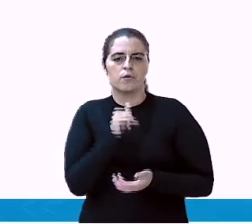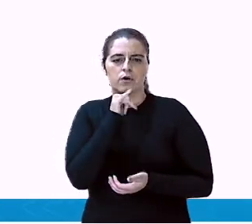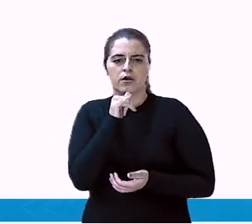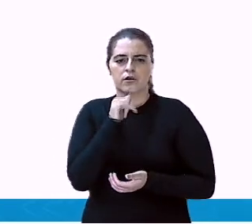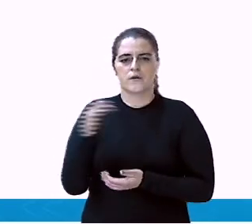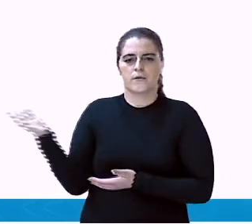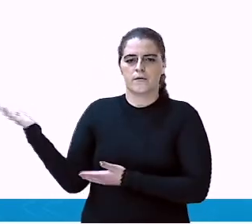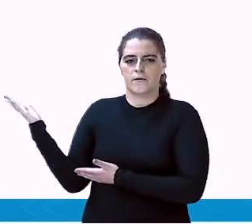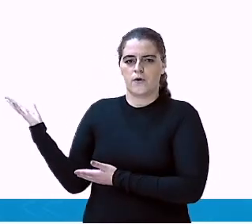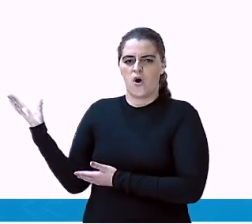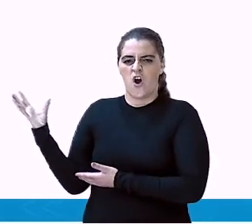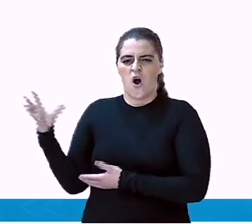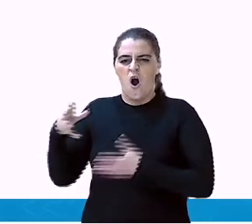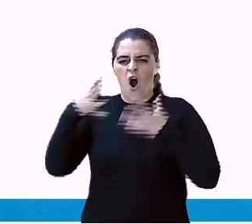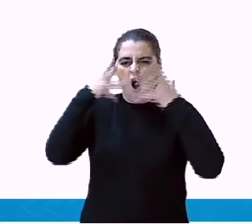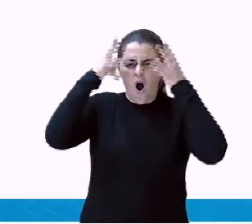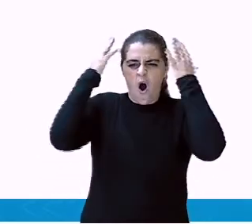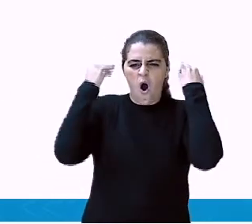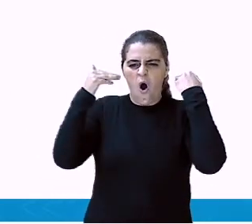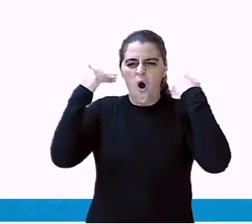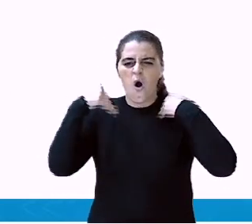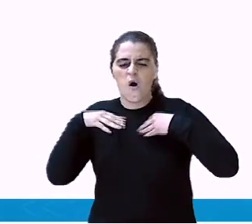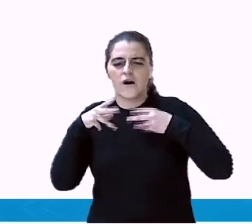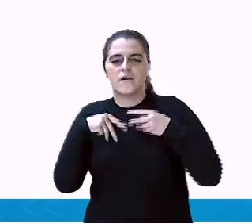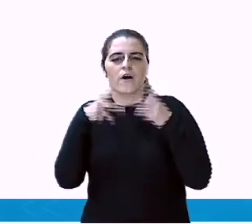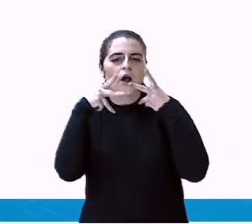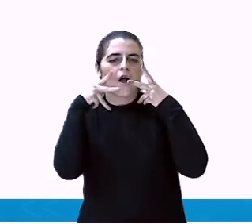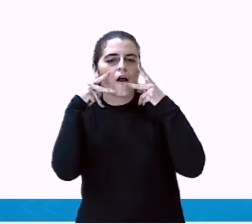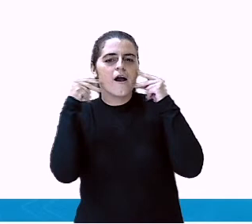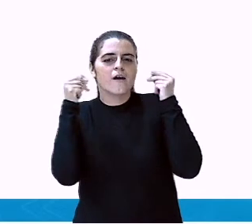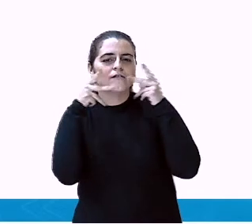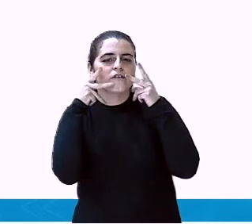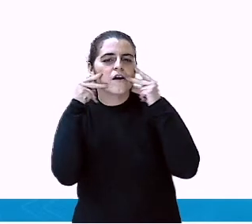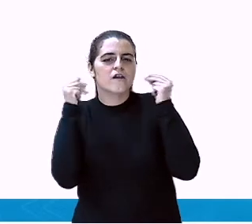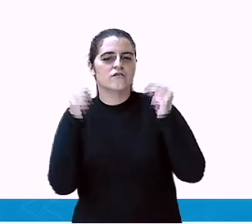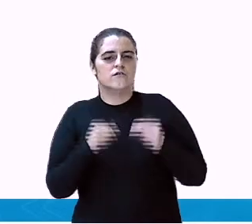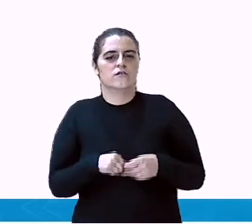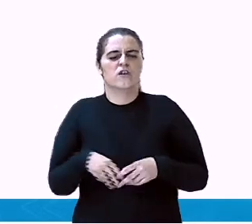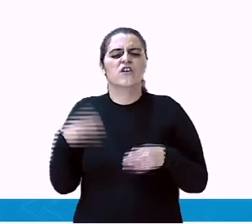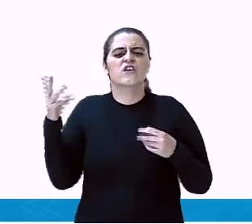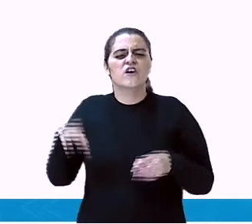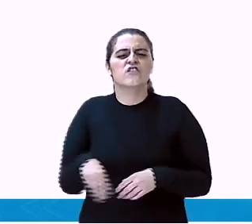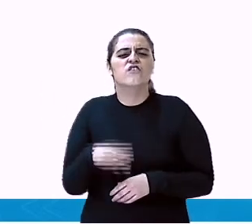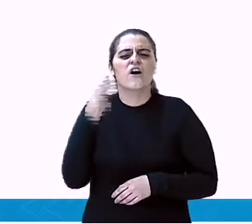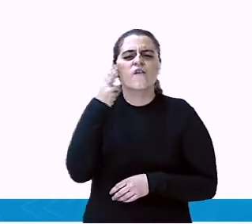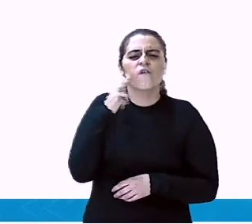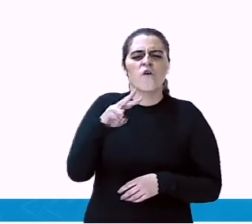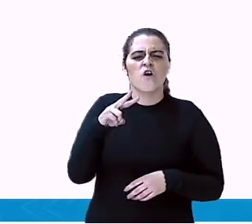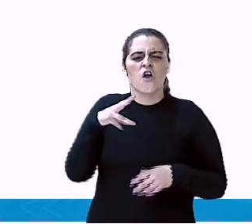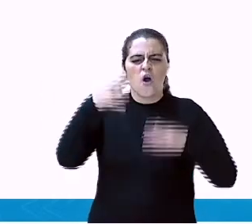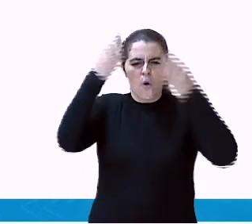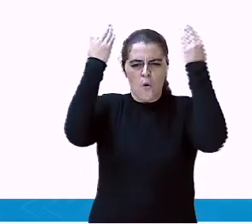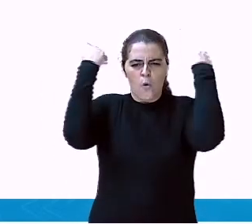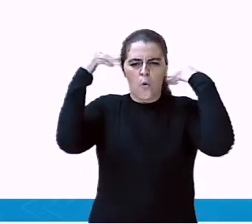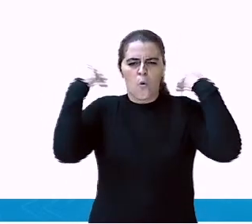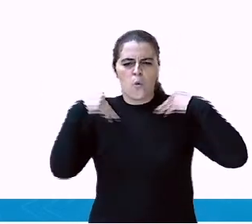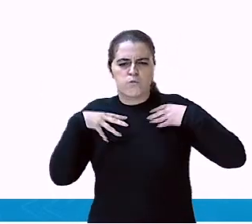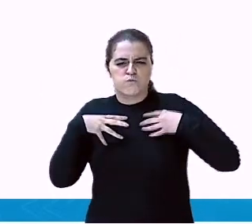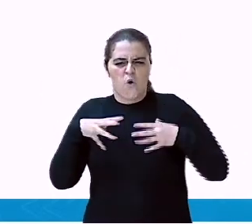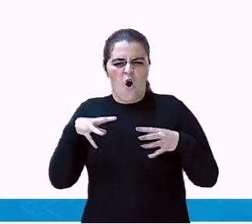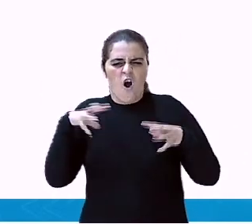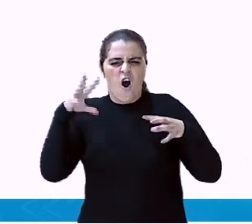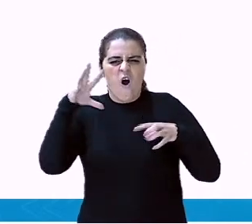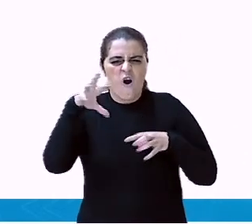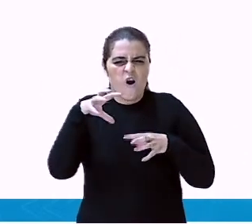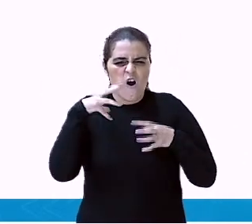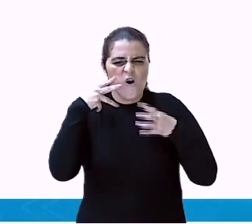professora trouxe, um leão e um gatinho. Quem já ouviu o rugido do leão? Já assistiu um filme, alguma coisa? Como é que